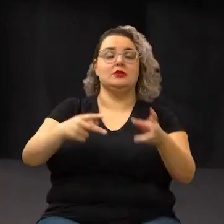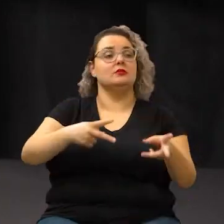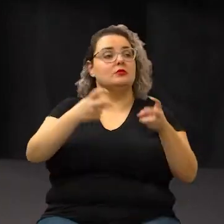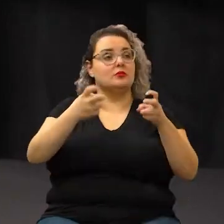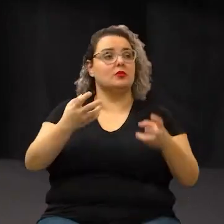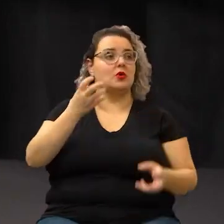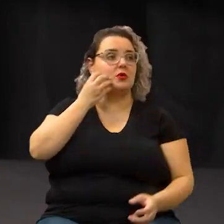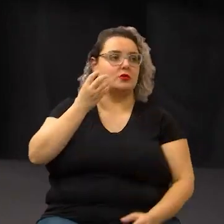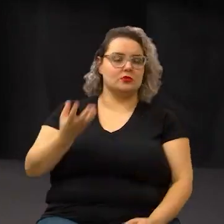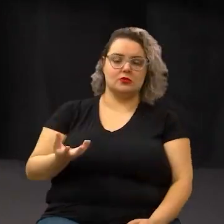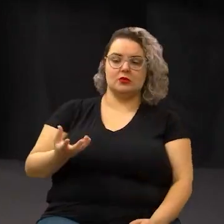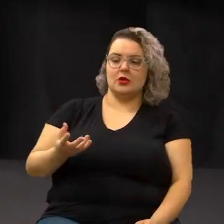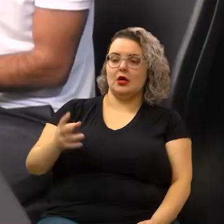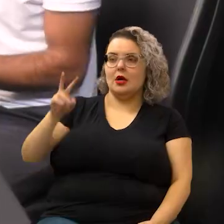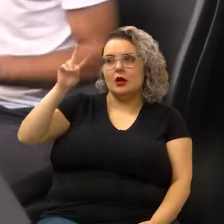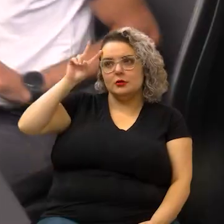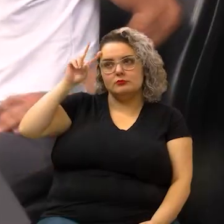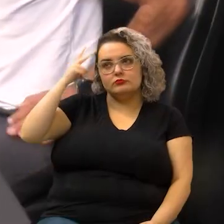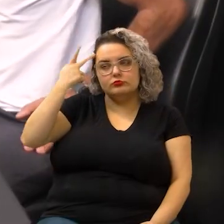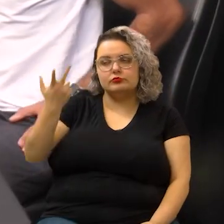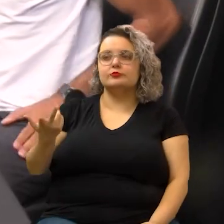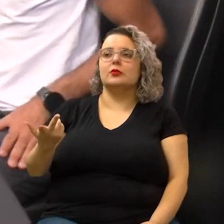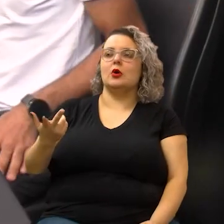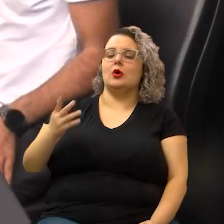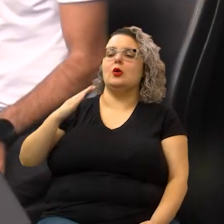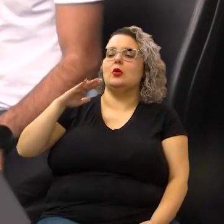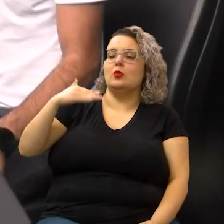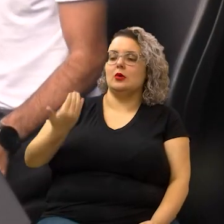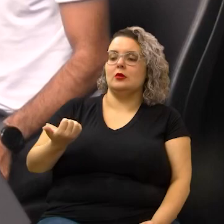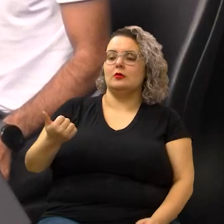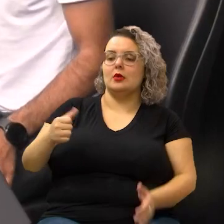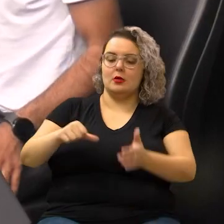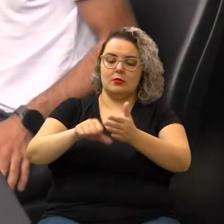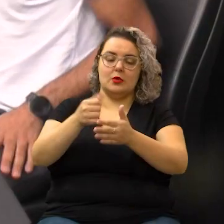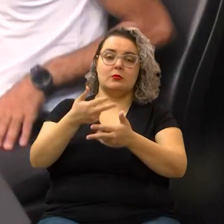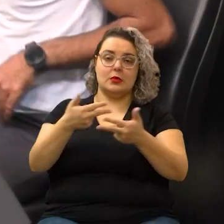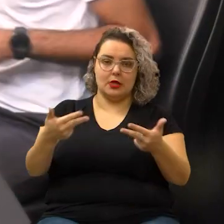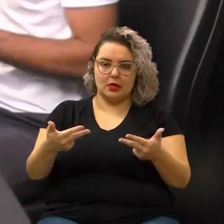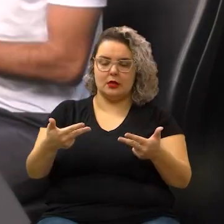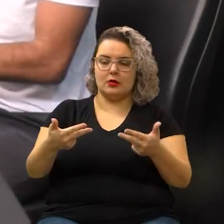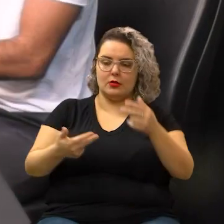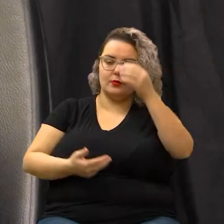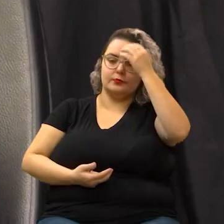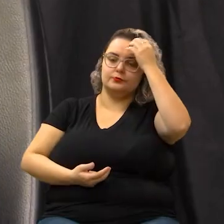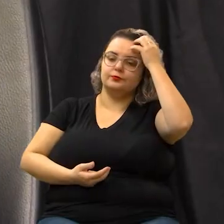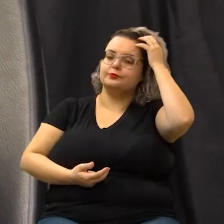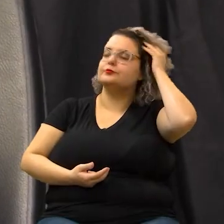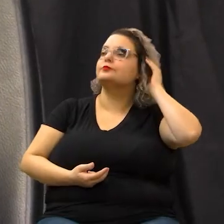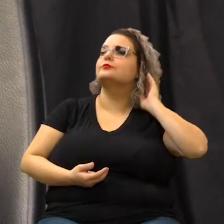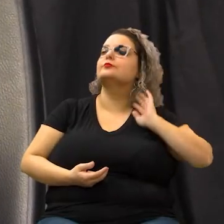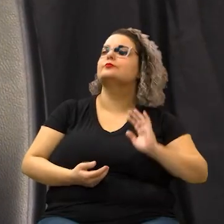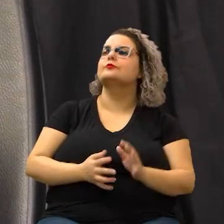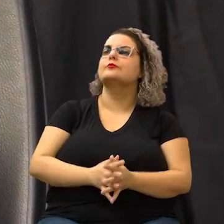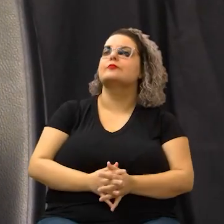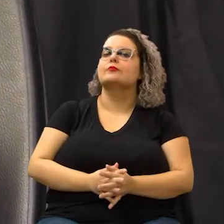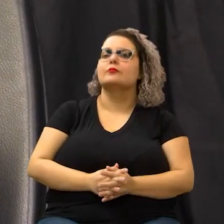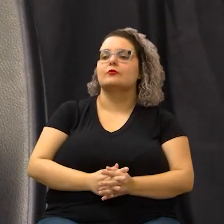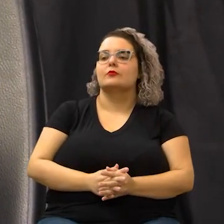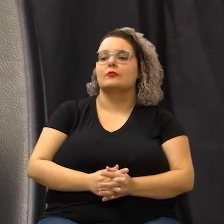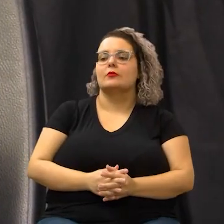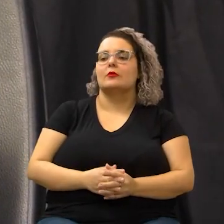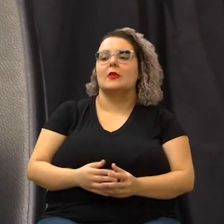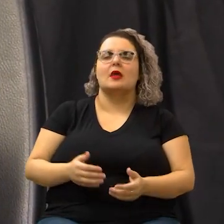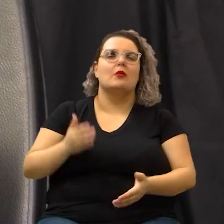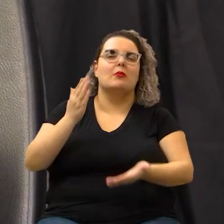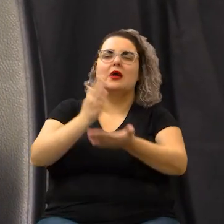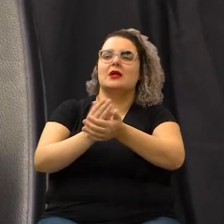as pessoas percebendo isso, Igor? A virada de chave foi quando a primeira coisa, eu parei de